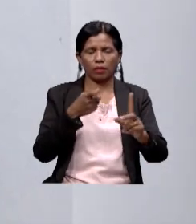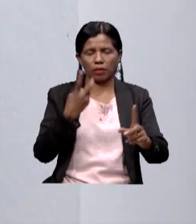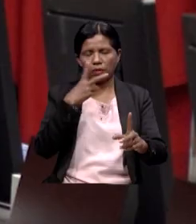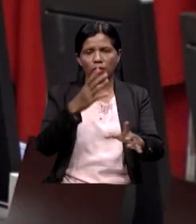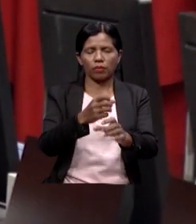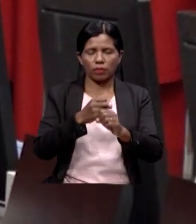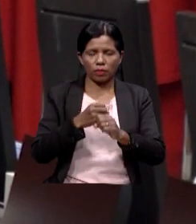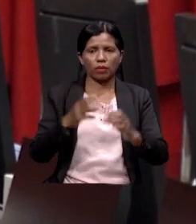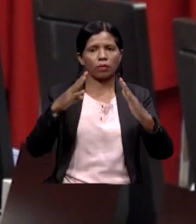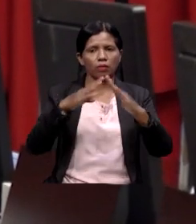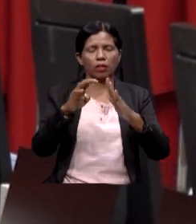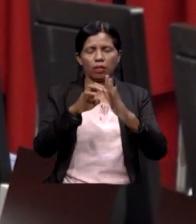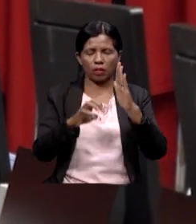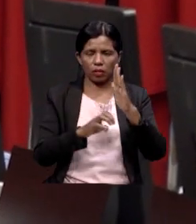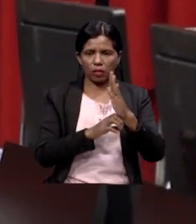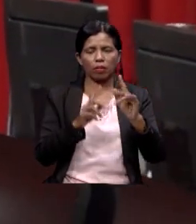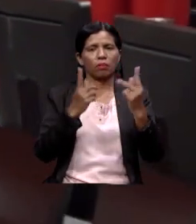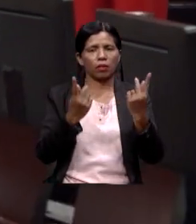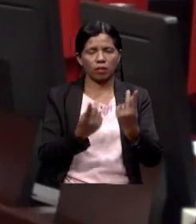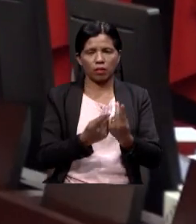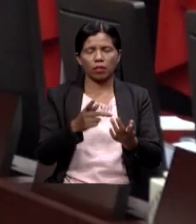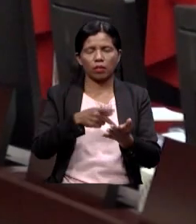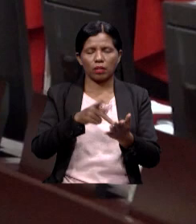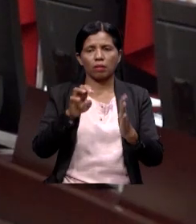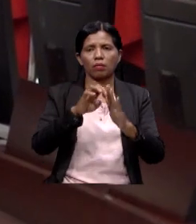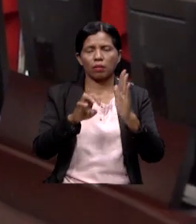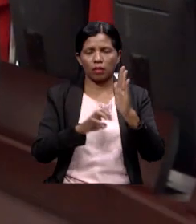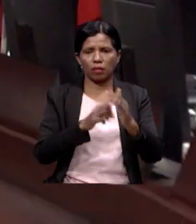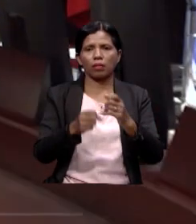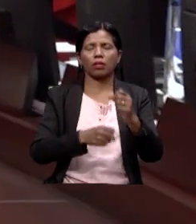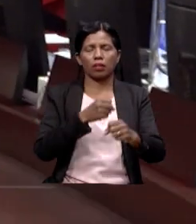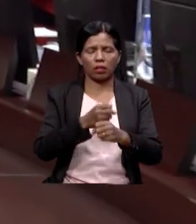rai no uma estado, nebe companhia balun selo ba estado e atinem koto,